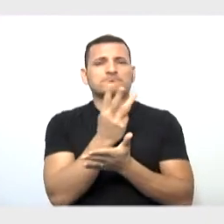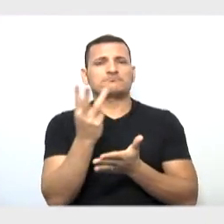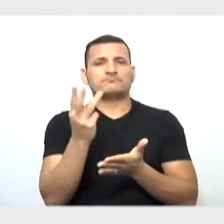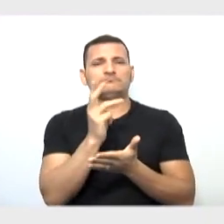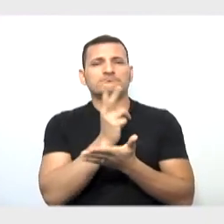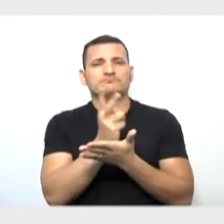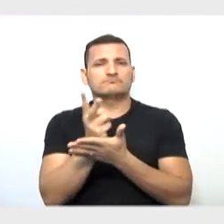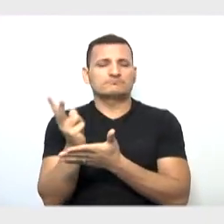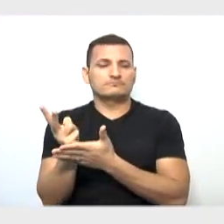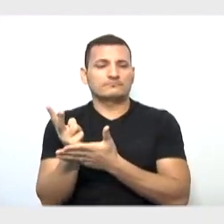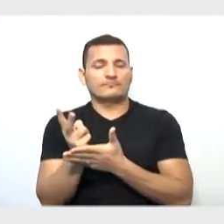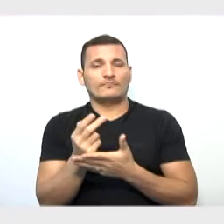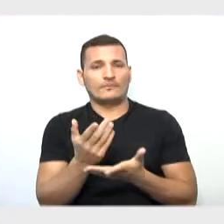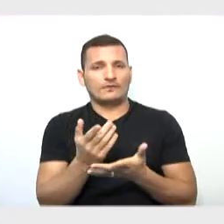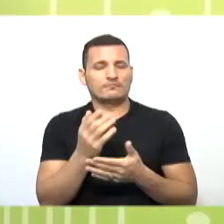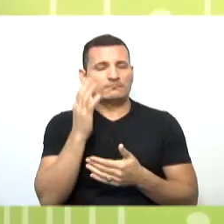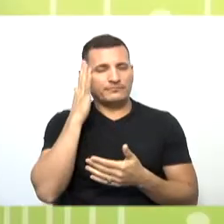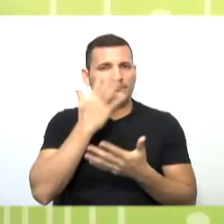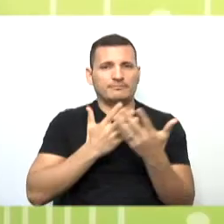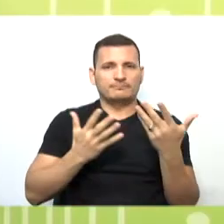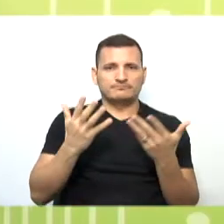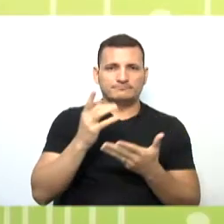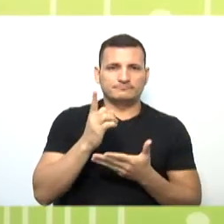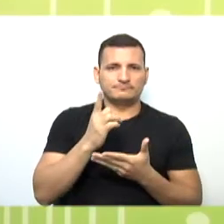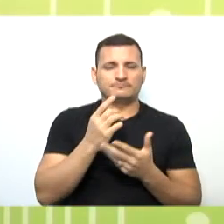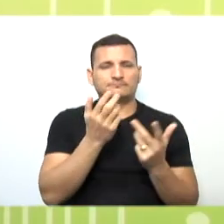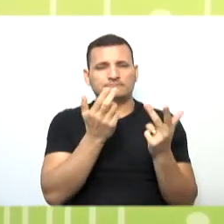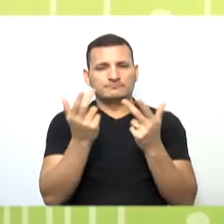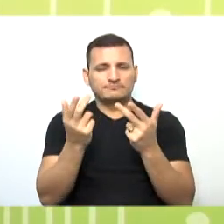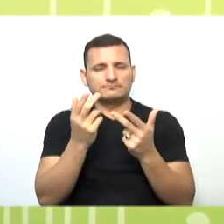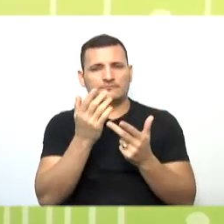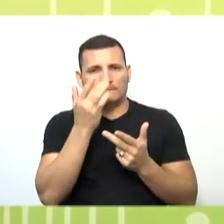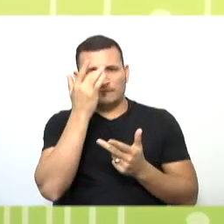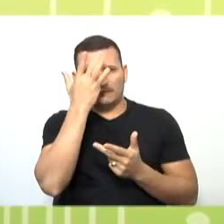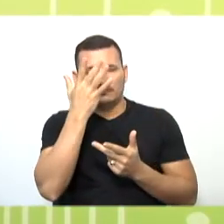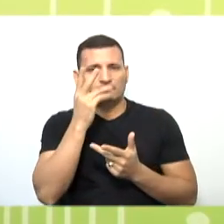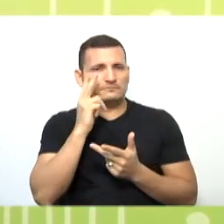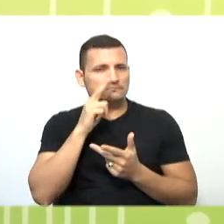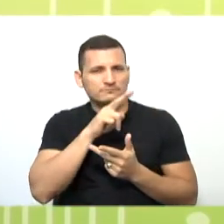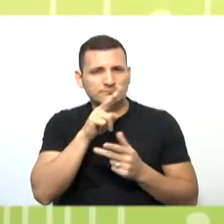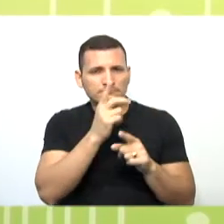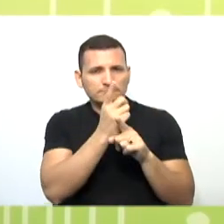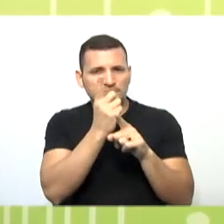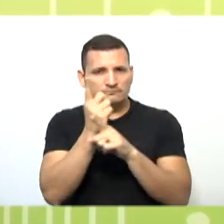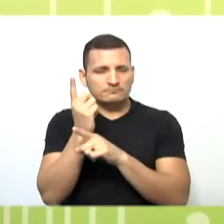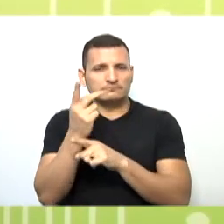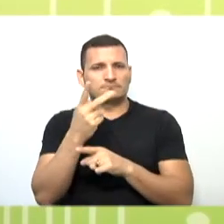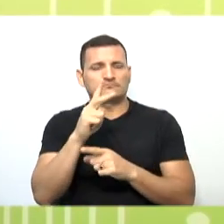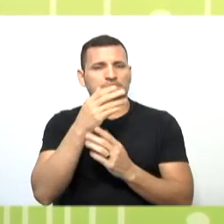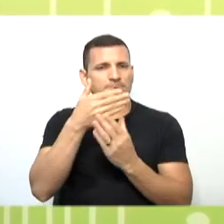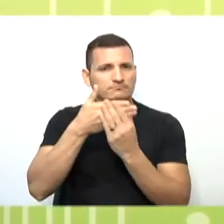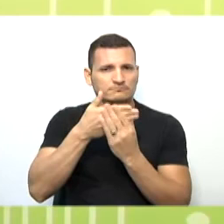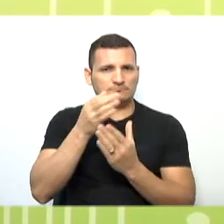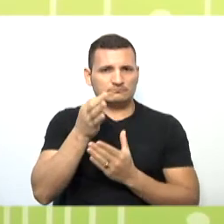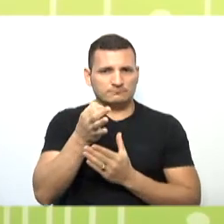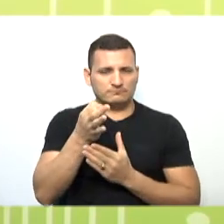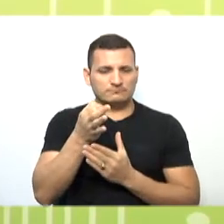três? Para a gente não se perder, para ficar mais fácil você identificar o seu arquivo,